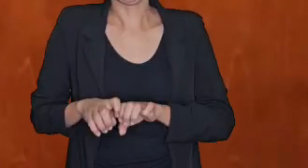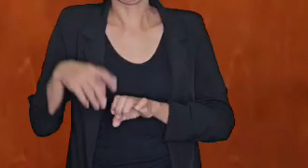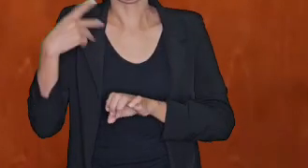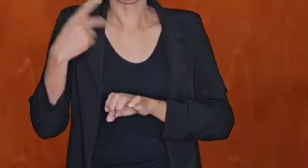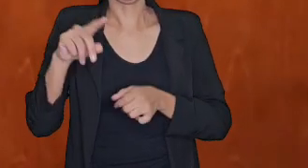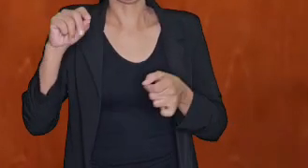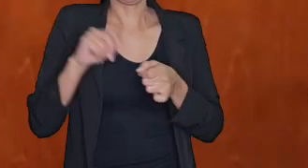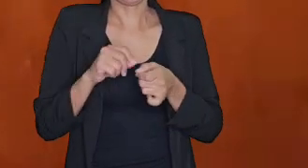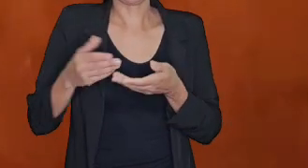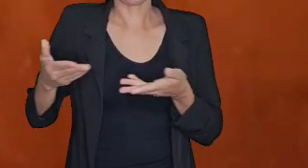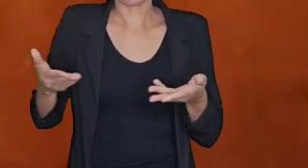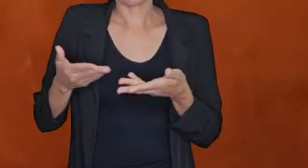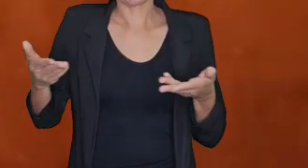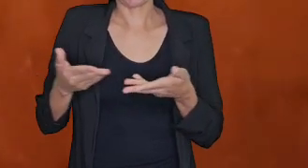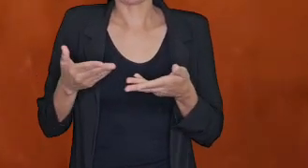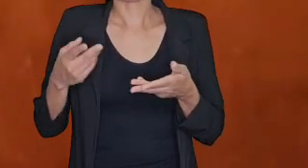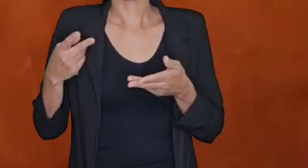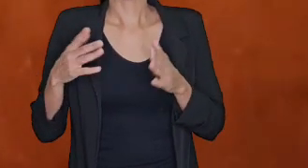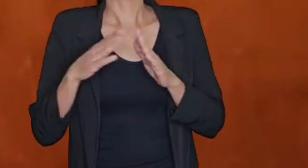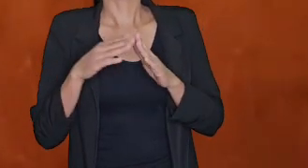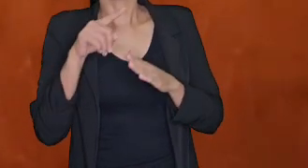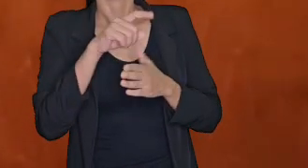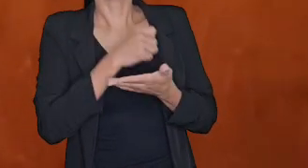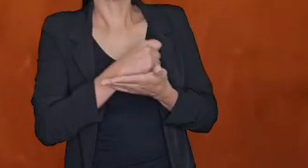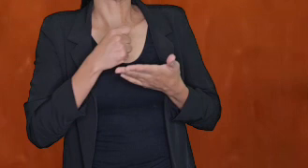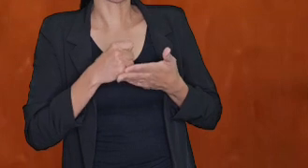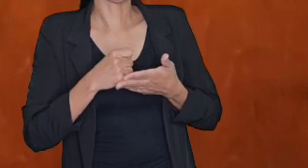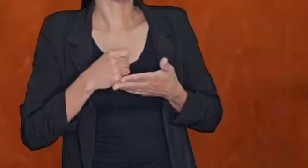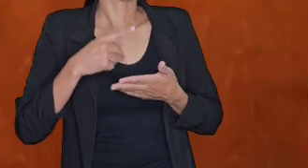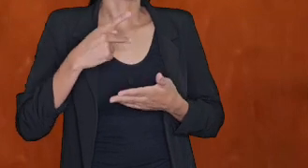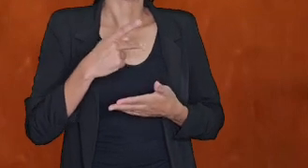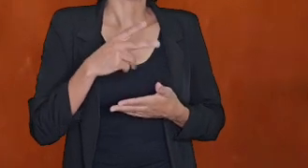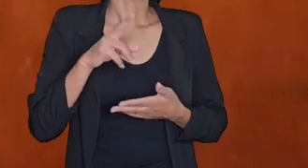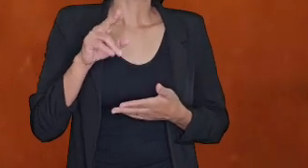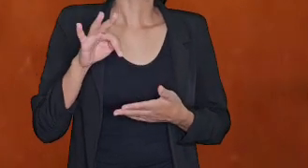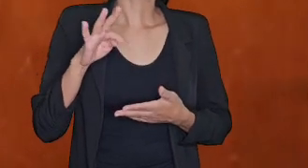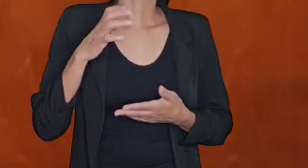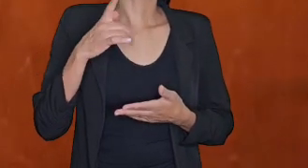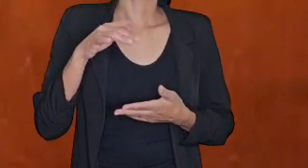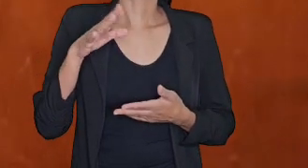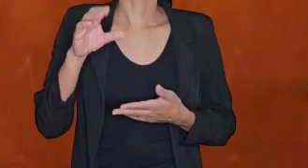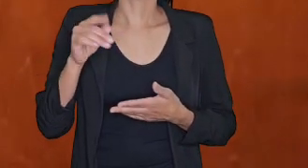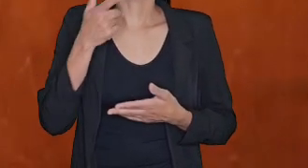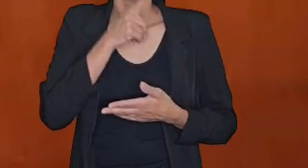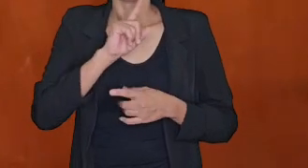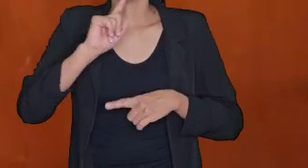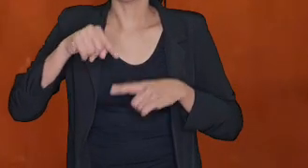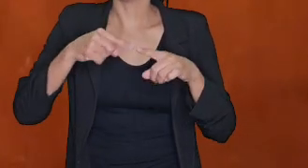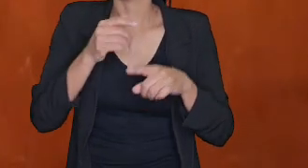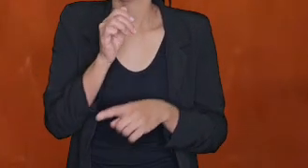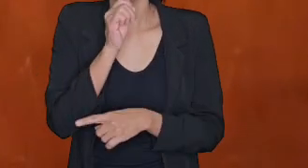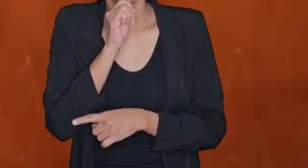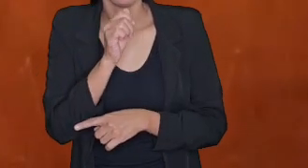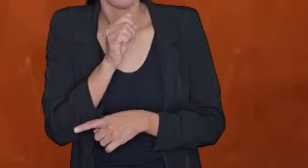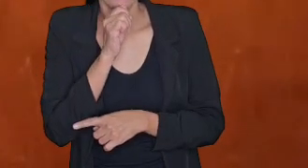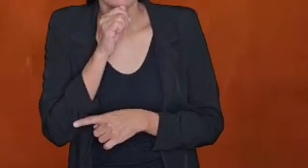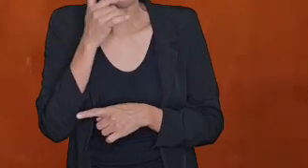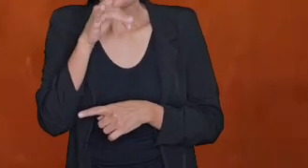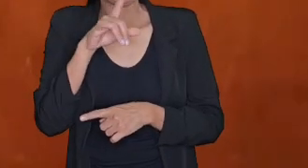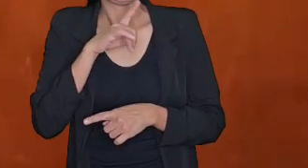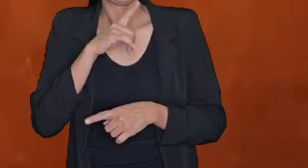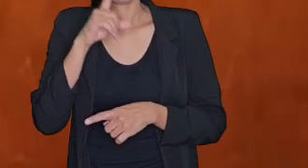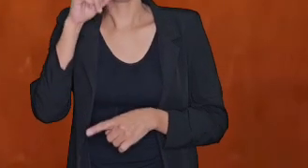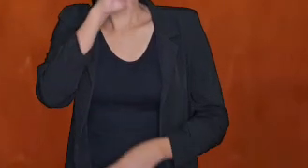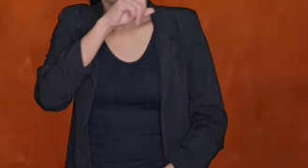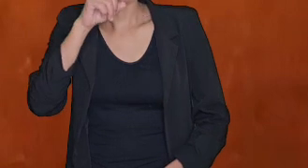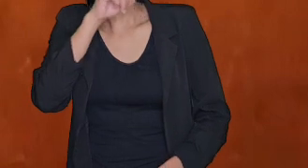transportar a estrutura da execução atual para os cartórios de protesto, que lá realmente não vai se evoluir